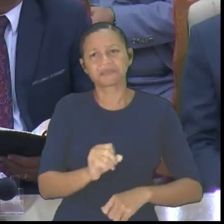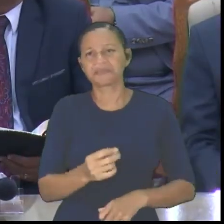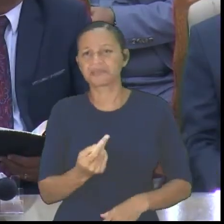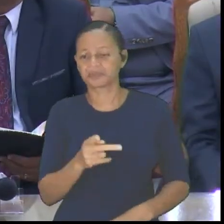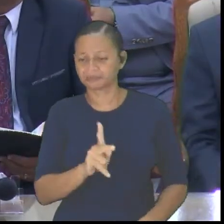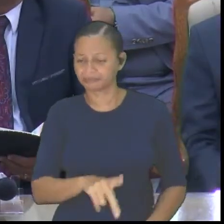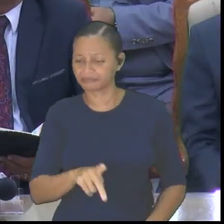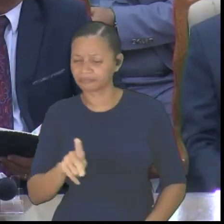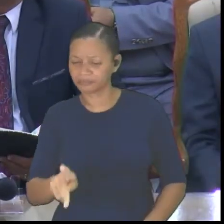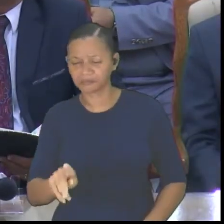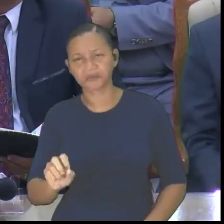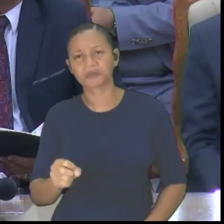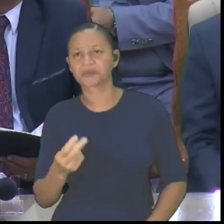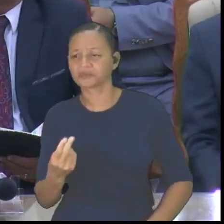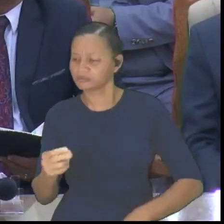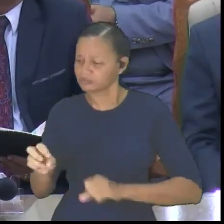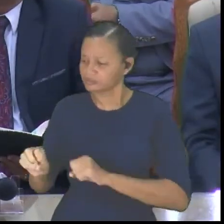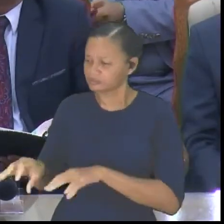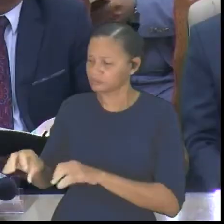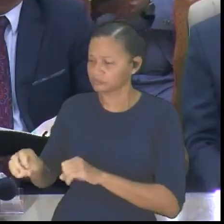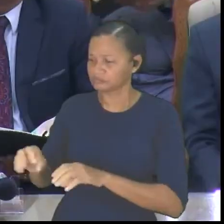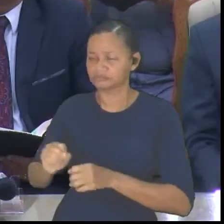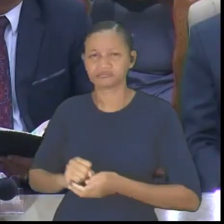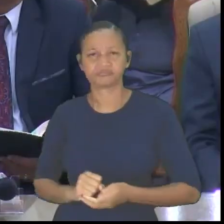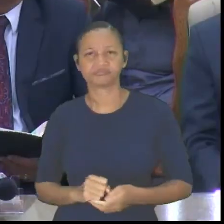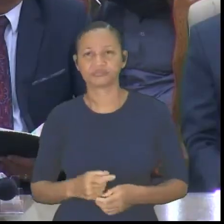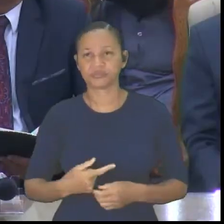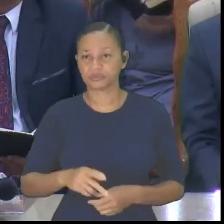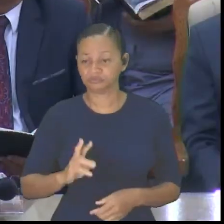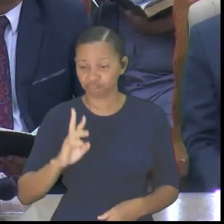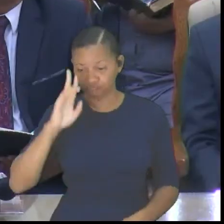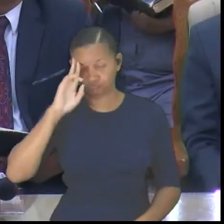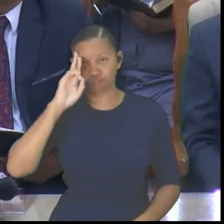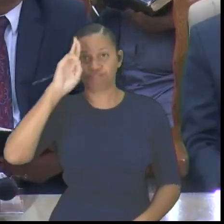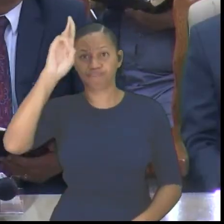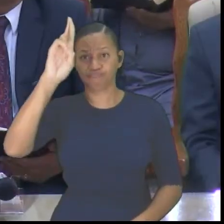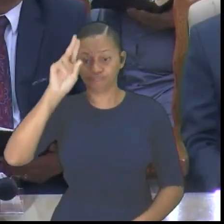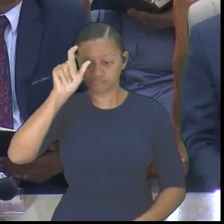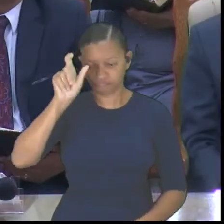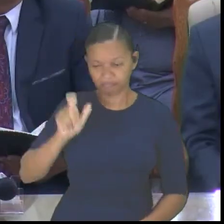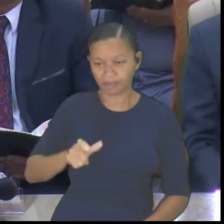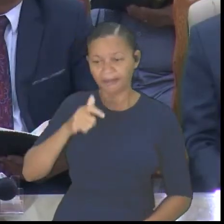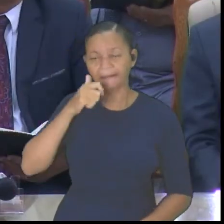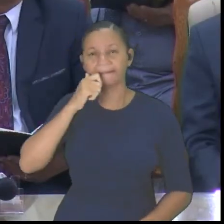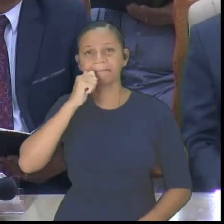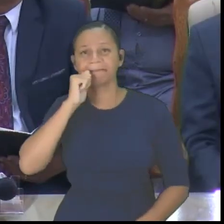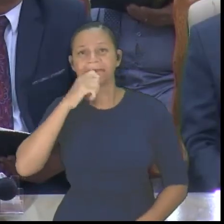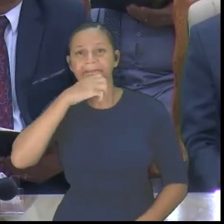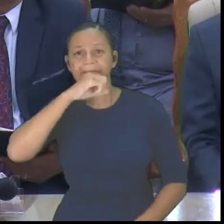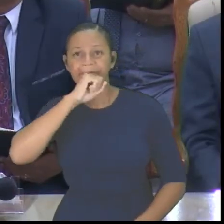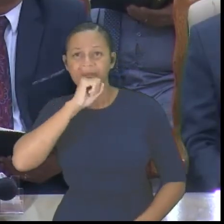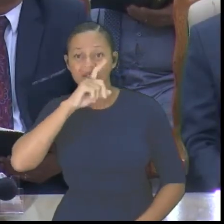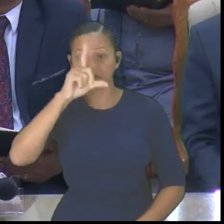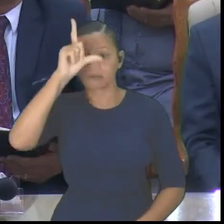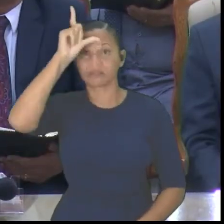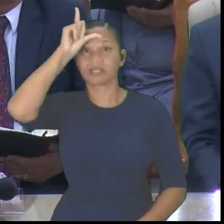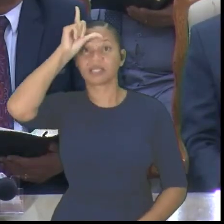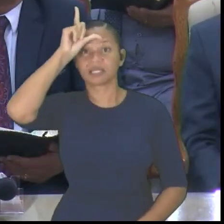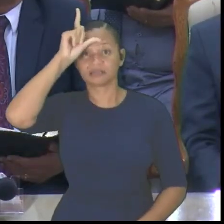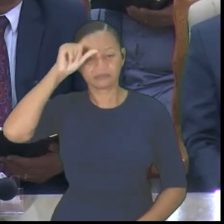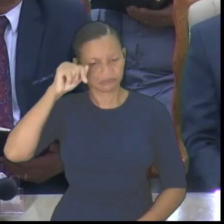professor, ensinador, mentor, pai, mãe, um líder